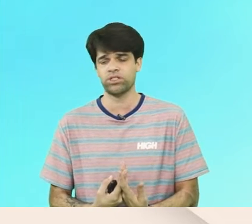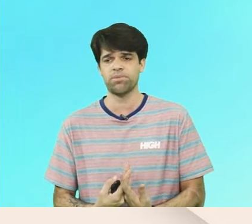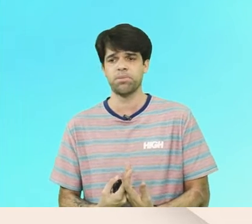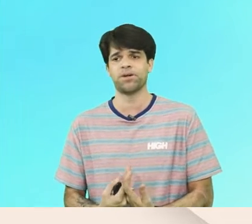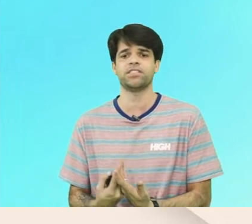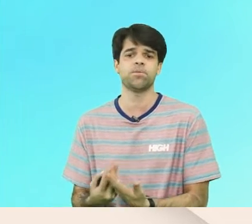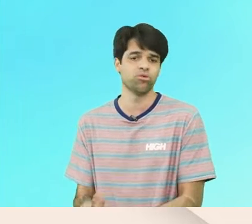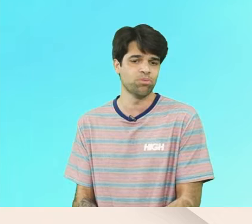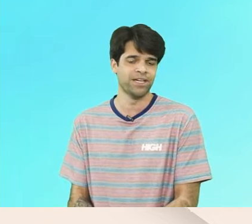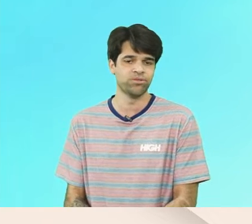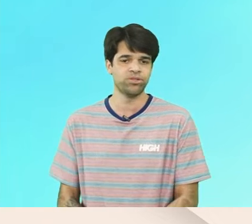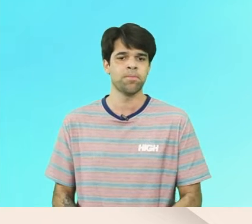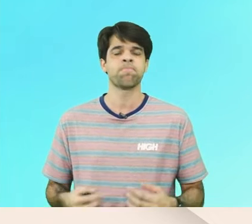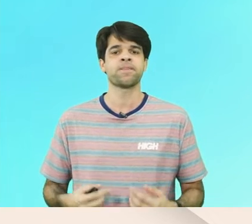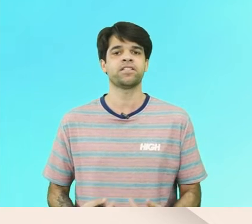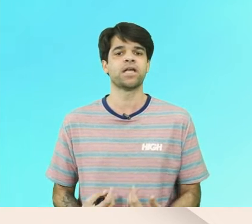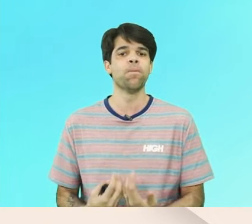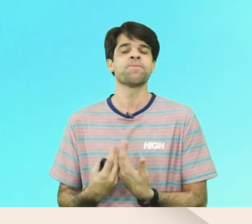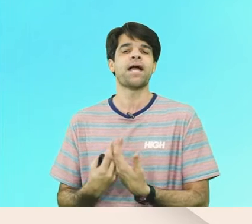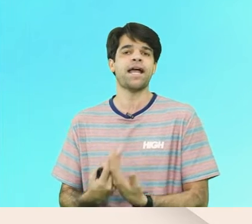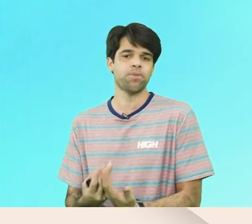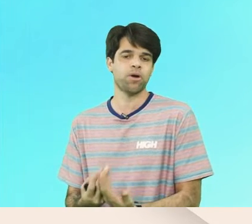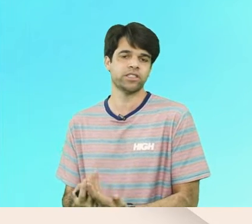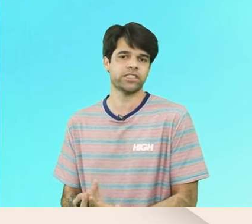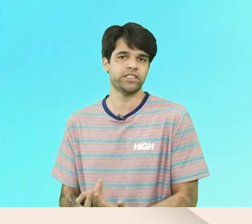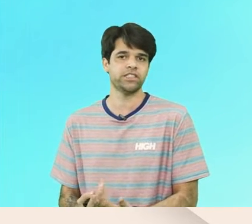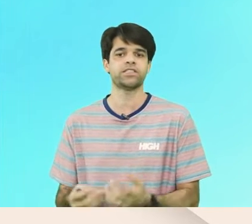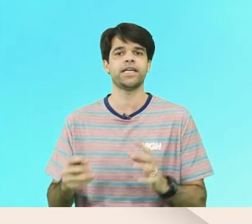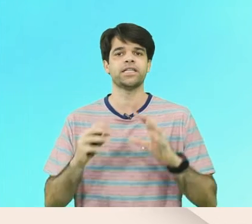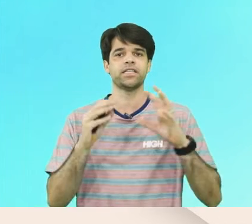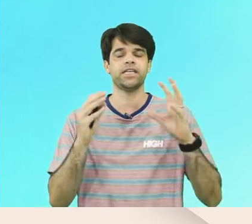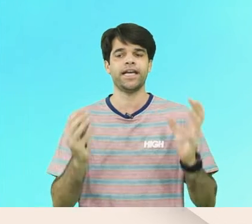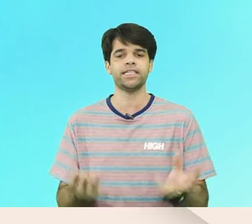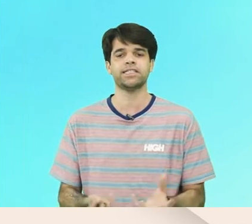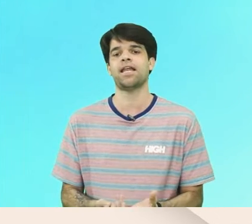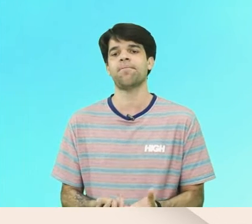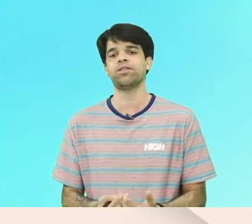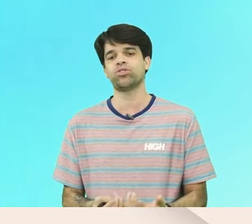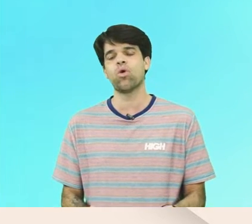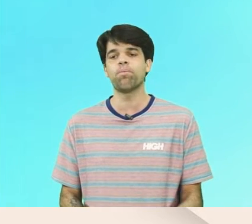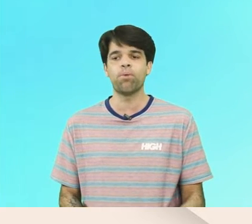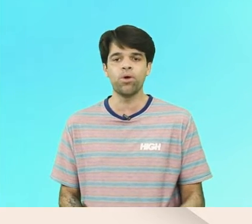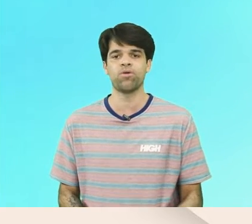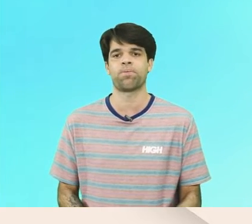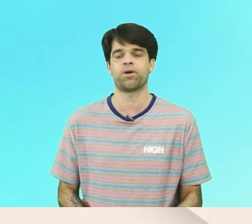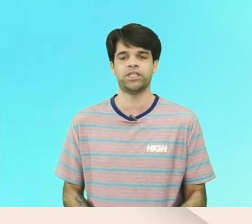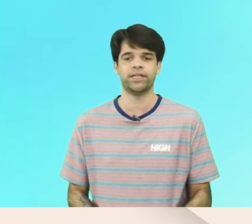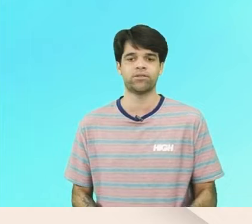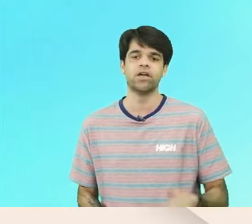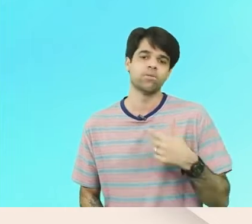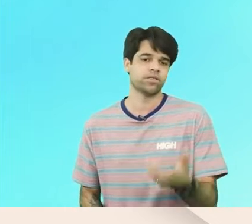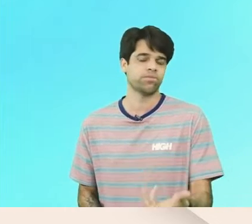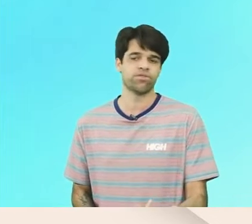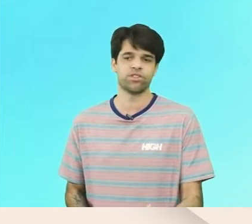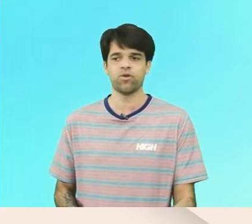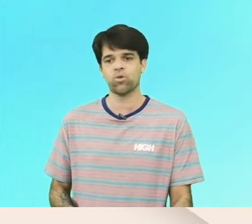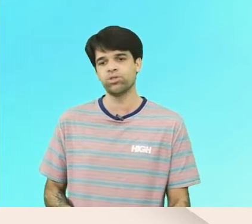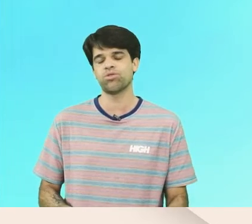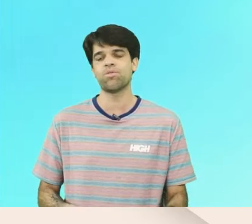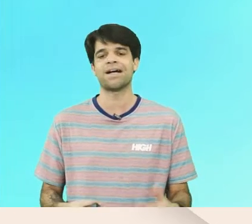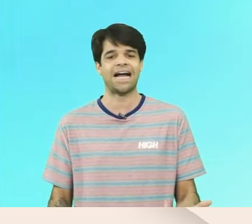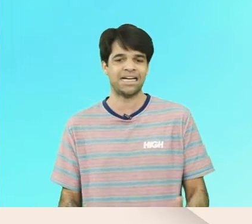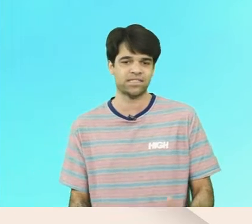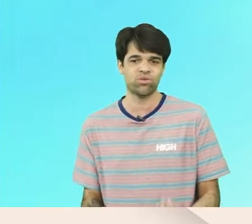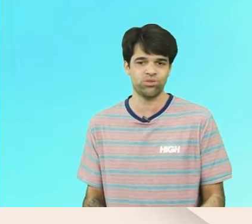mas recursos também, por exemplo, humanos. Então, é importante que a gente entenda que esses elementos compõem um projeto. Por exemplo, se você